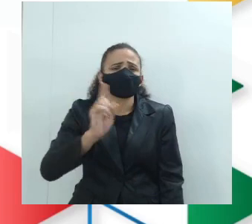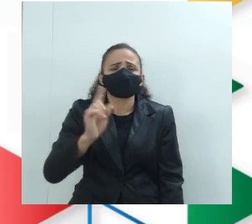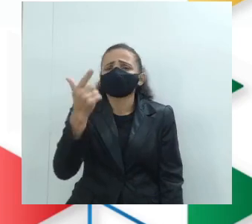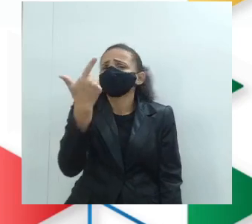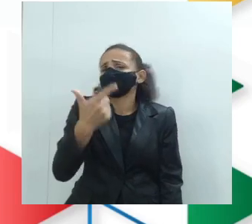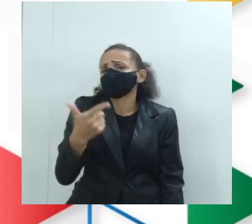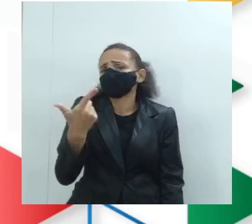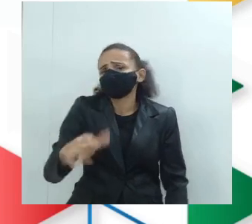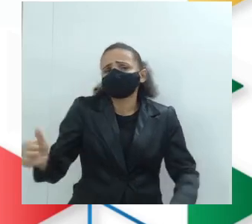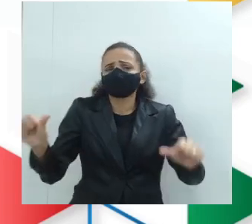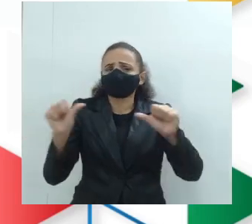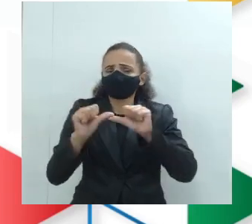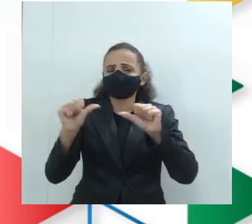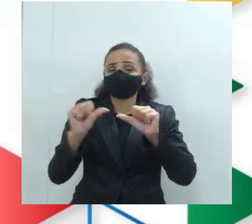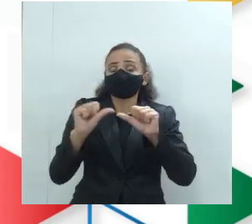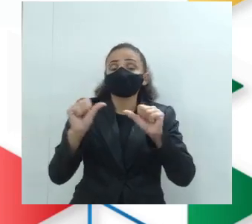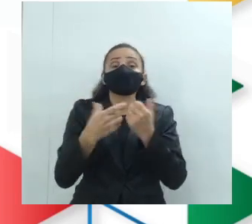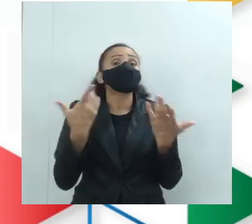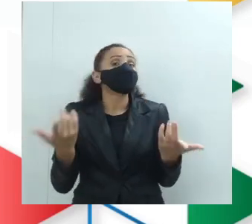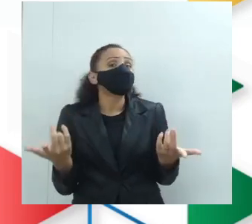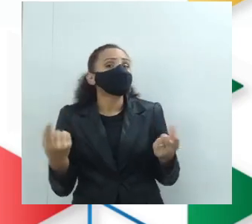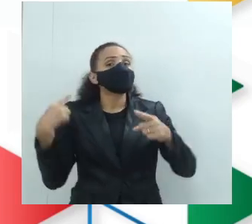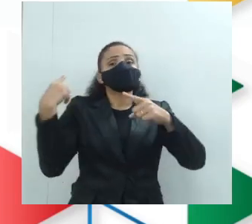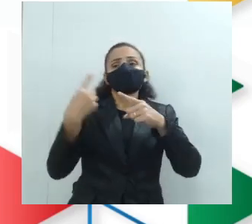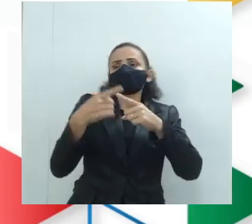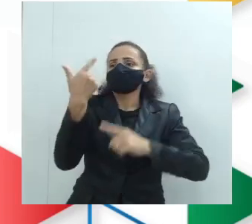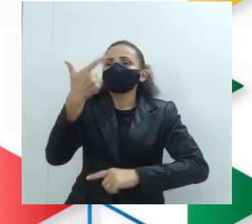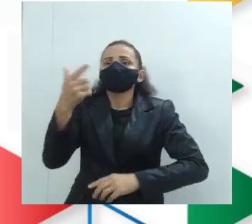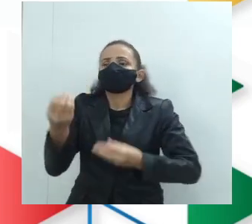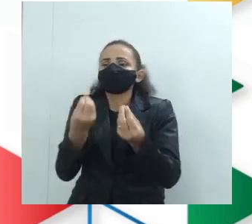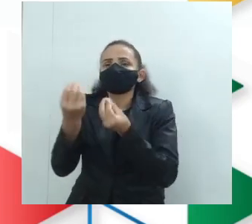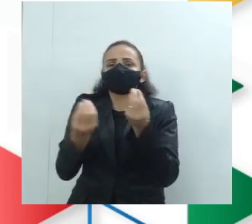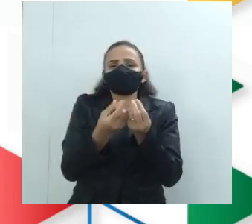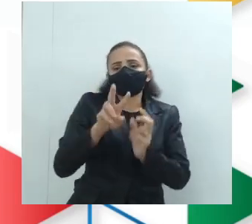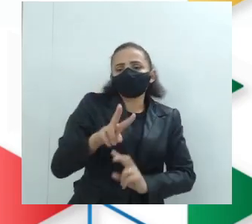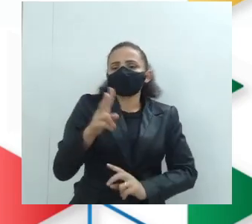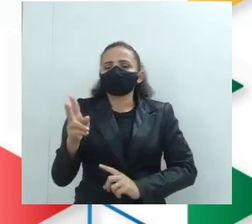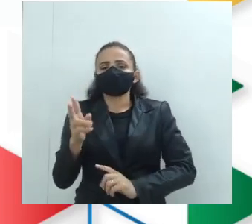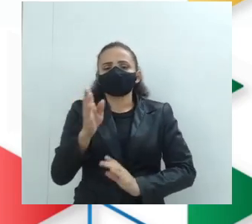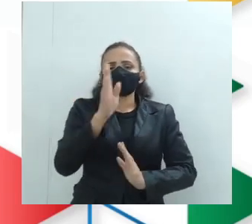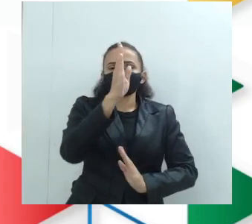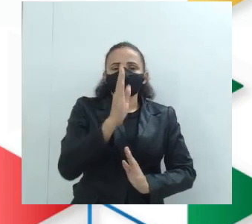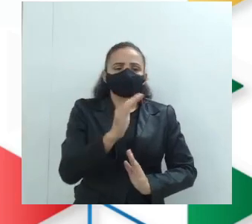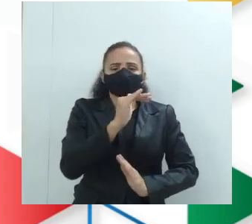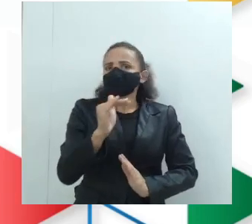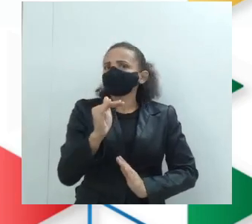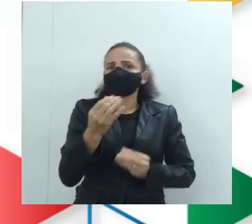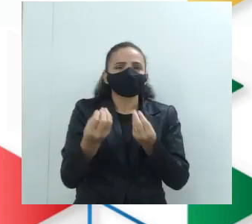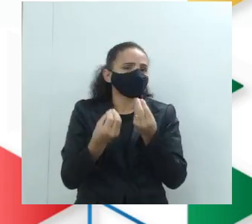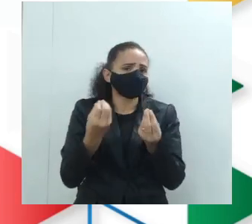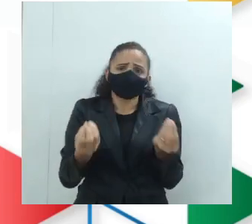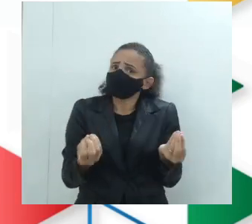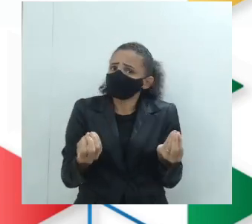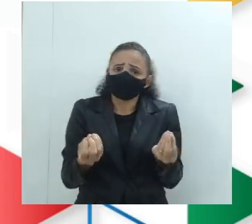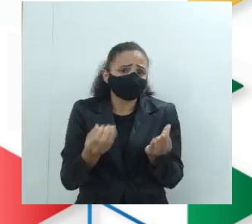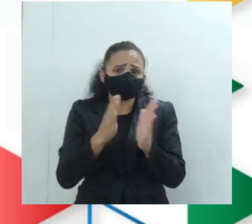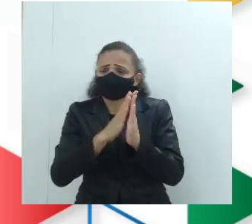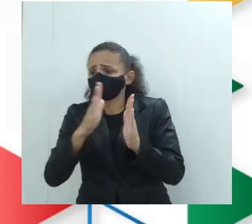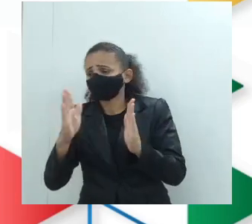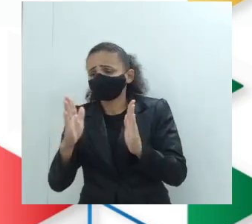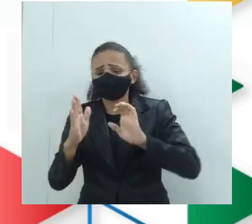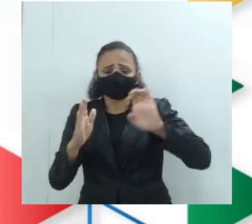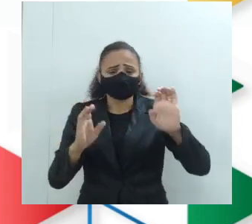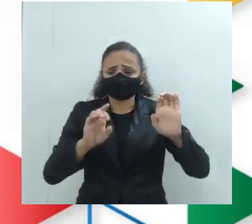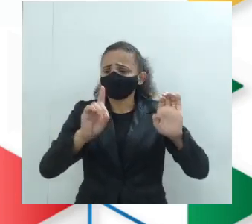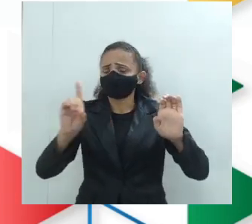eixo de simetria. Por quê? Porque eu não tenho como reproduzir essa parte do 1 que você está vendo do lado esquerdo